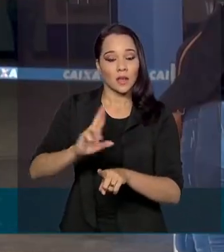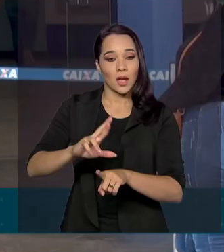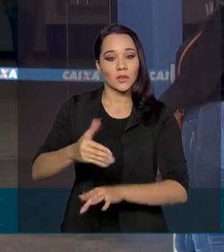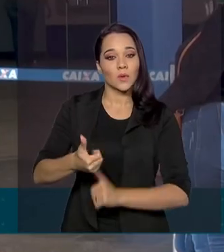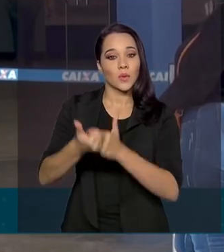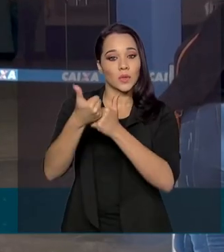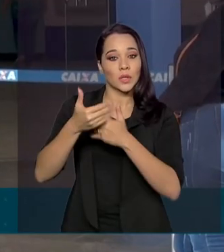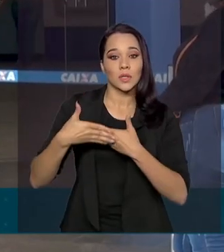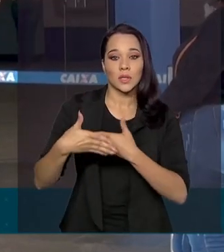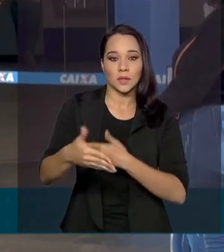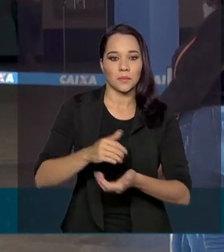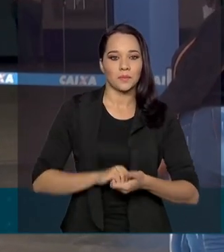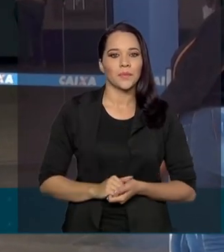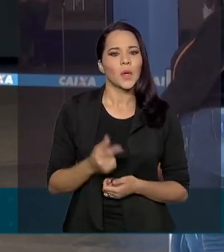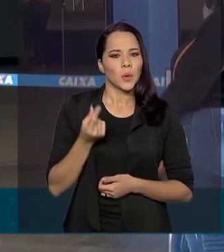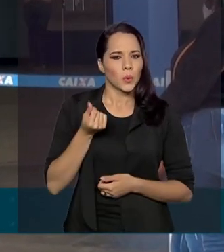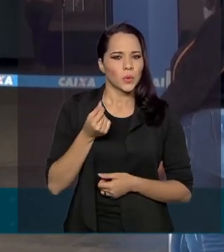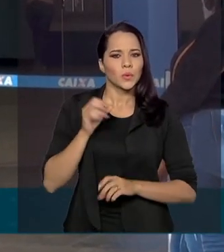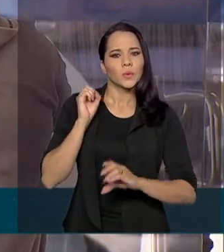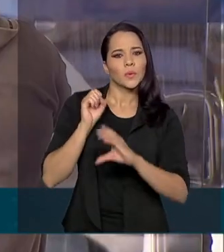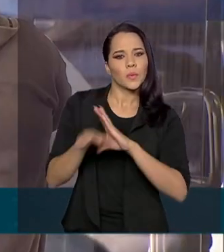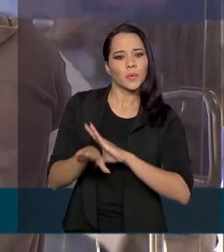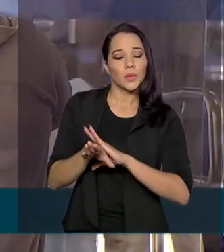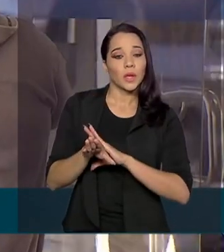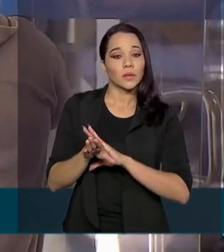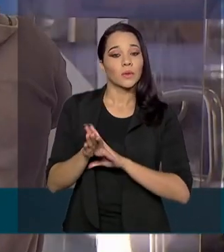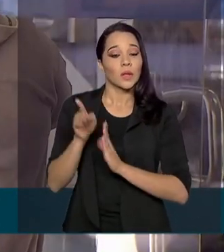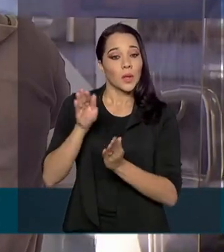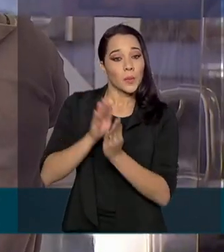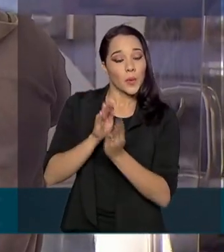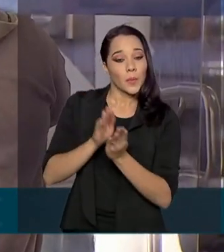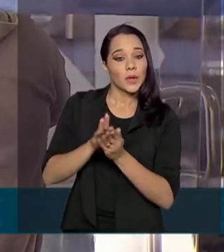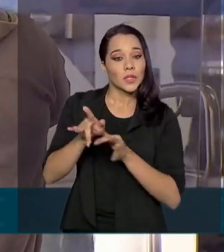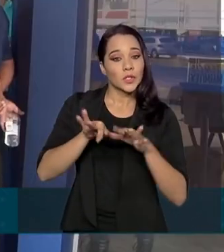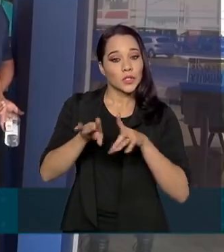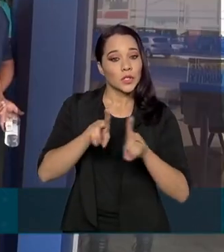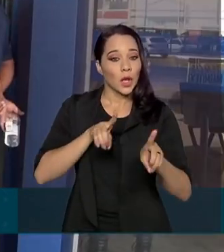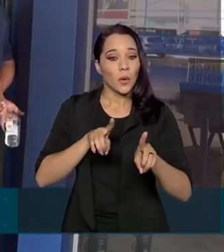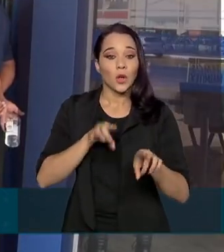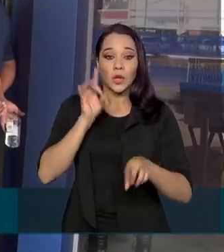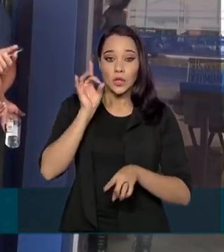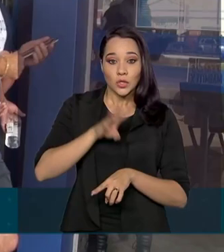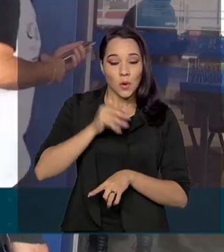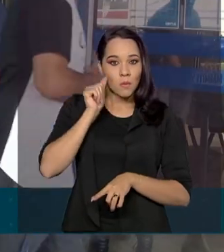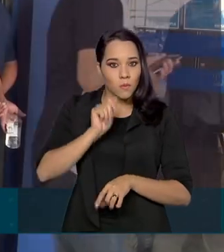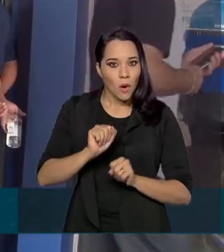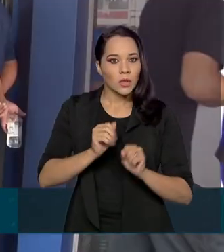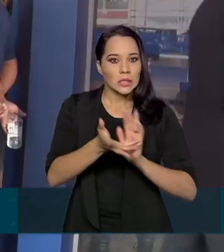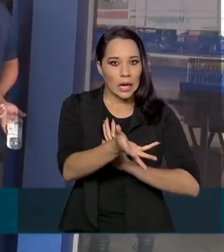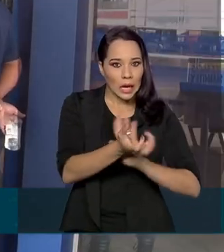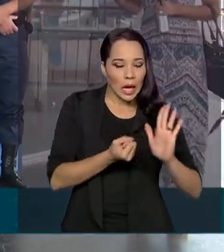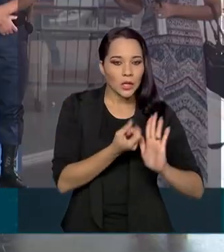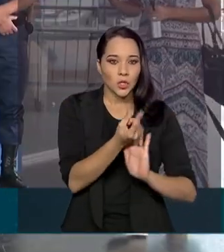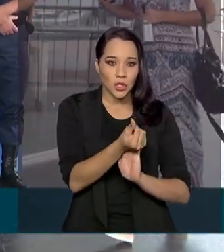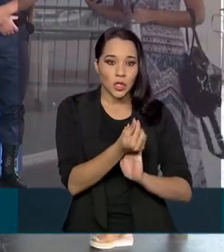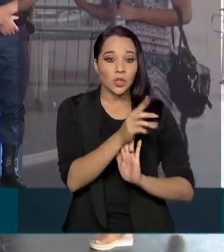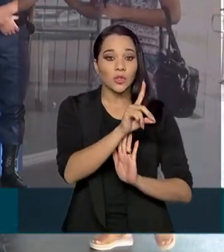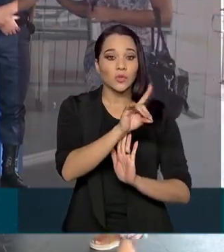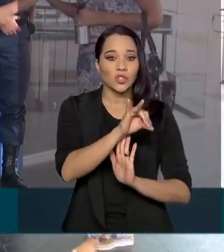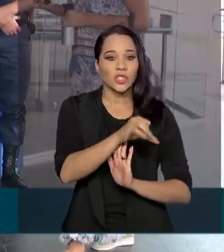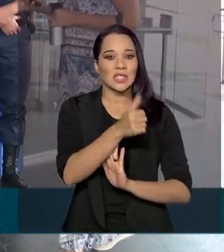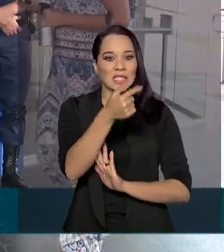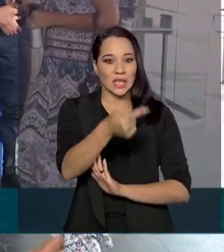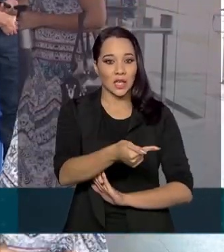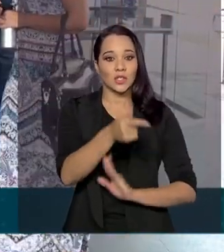auxílio extensão. O dinheiro será depositado na conta poupança digital e só poderá ser sacado em espécie a